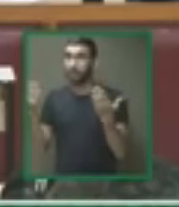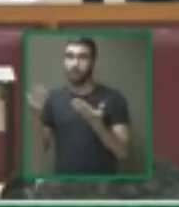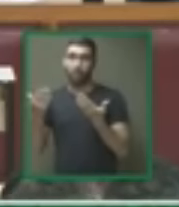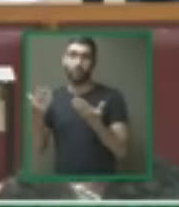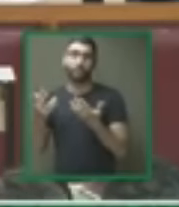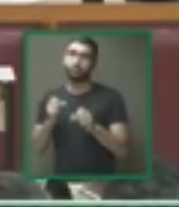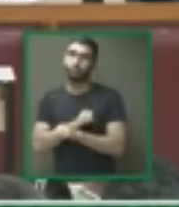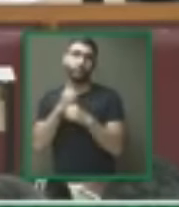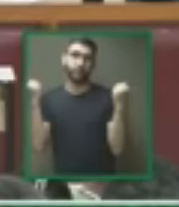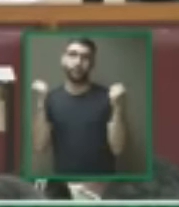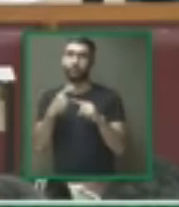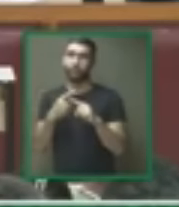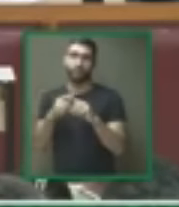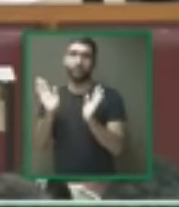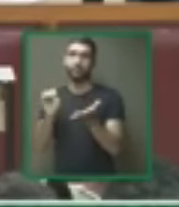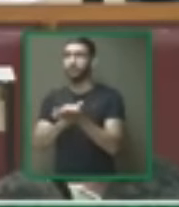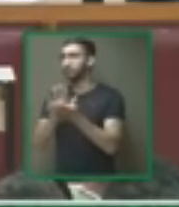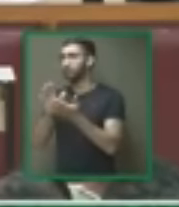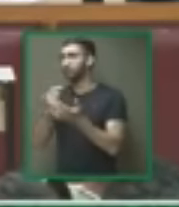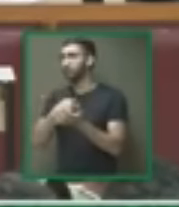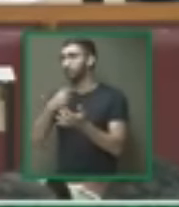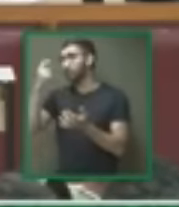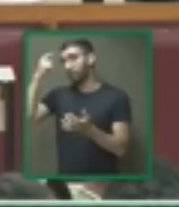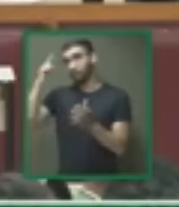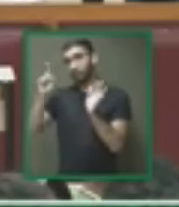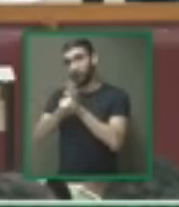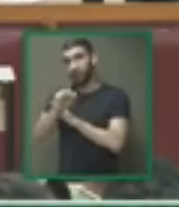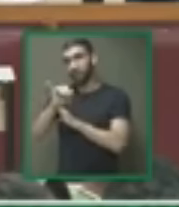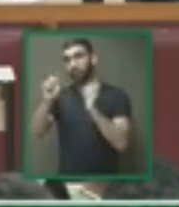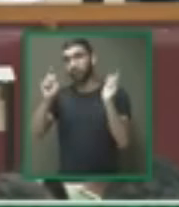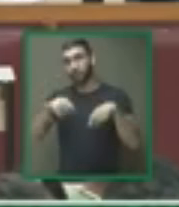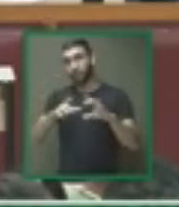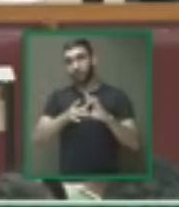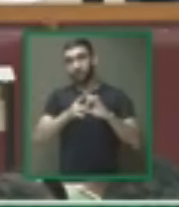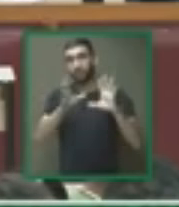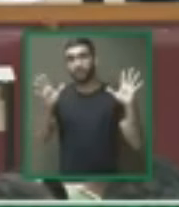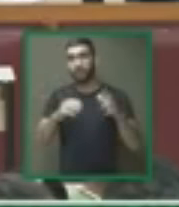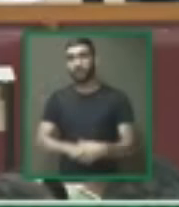não tem como, porque já houve dispensa, eu perguntei se eu podia dispensar.